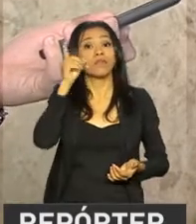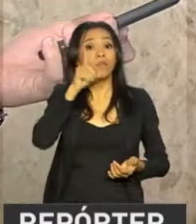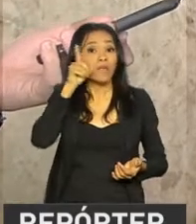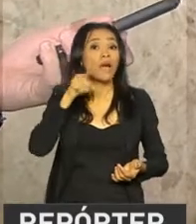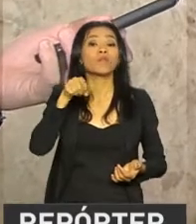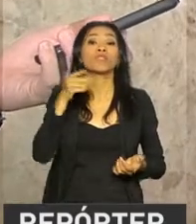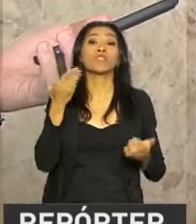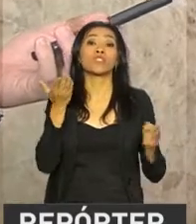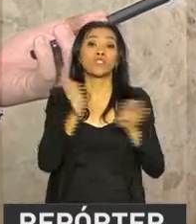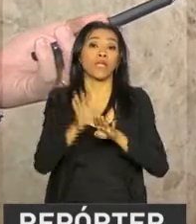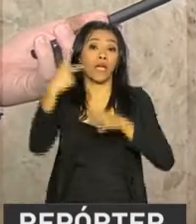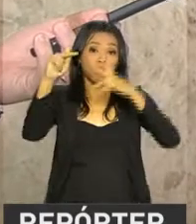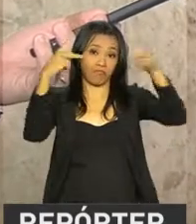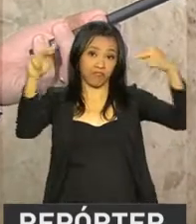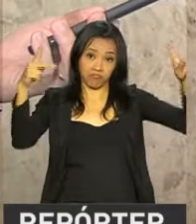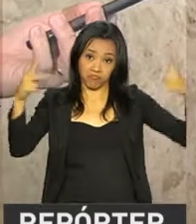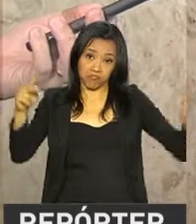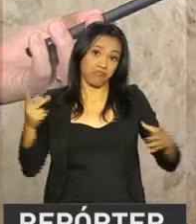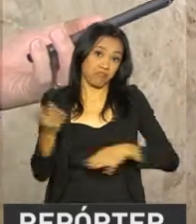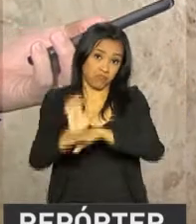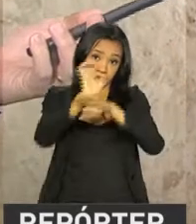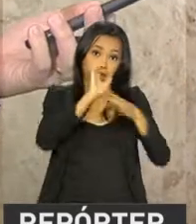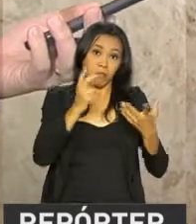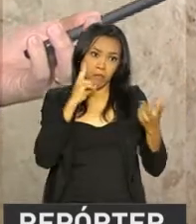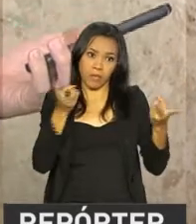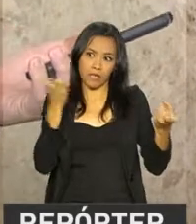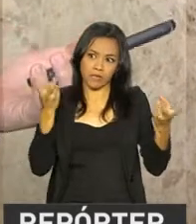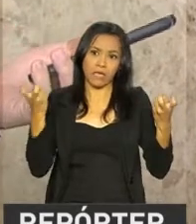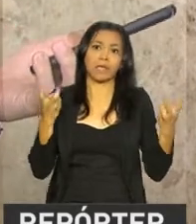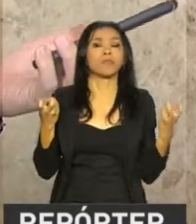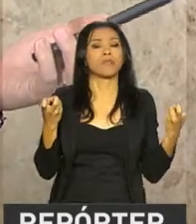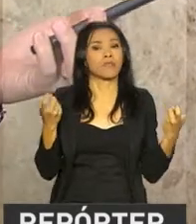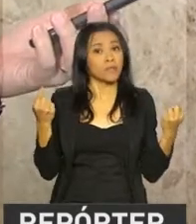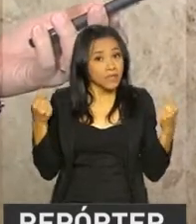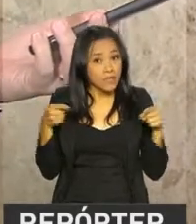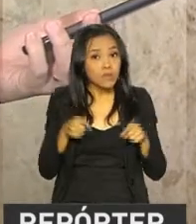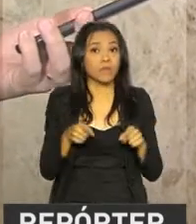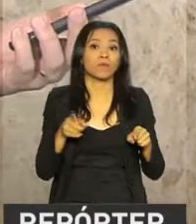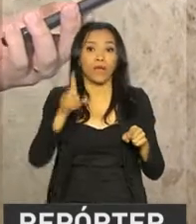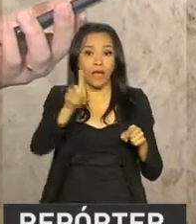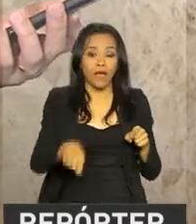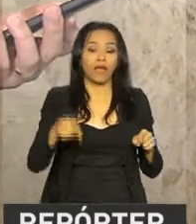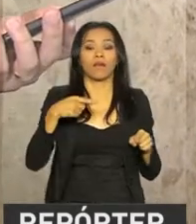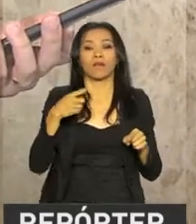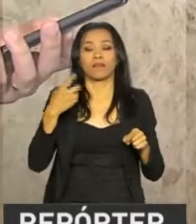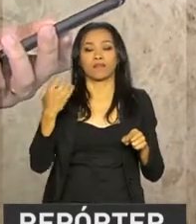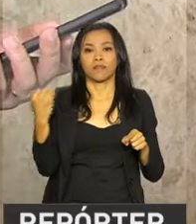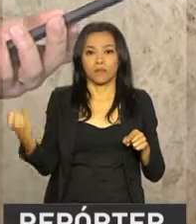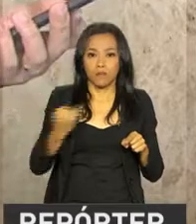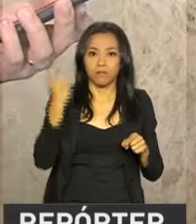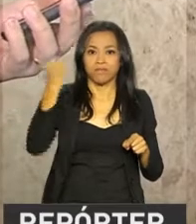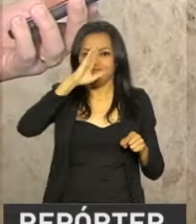chegarem nas suas bases, começam a constatar isso. Isto é que tem sido o grande fator propulsor